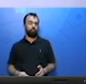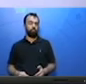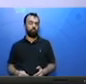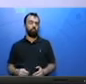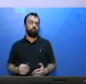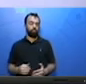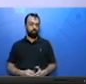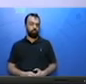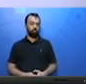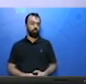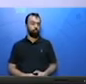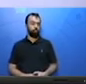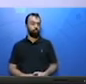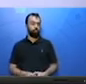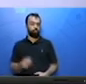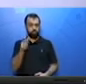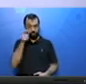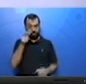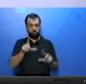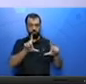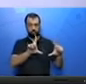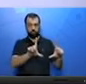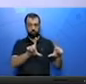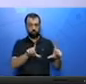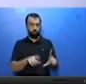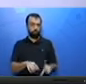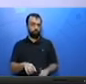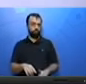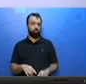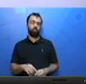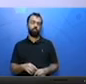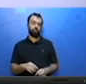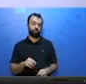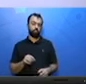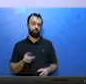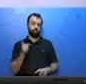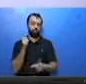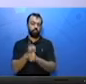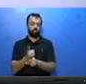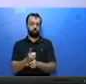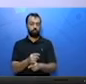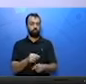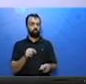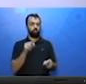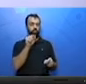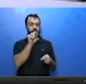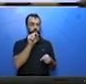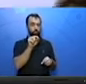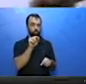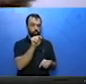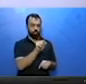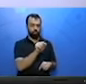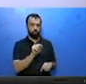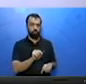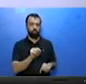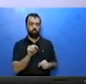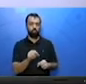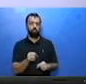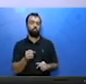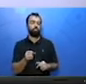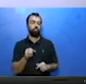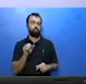Observe a figura abaixo. Quais as coordenadas de A, B e C, respectivamente, no gráfico? Quando o exercício